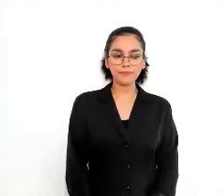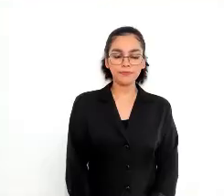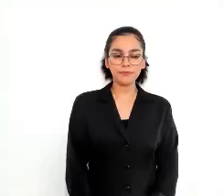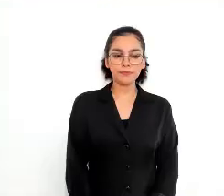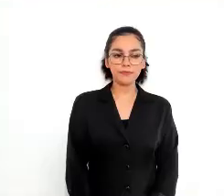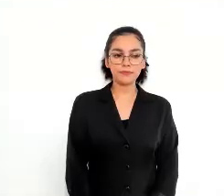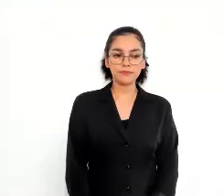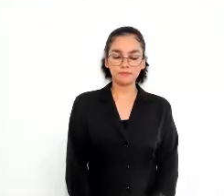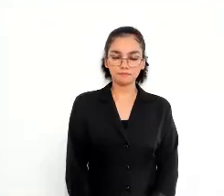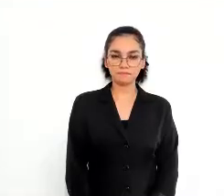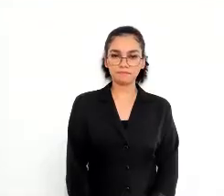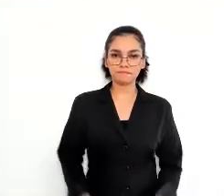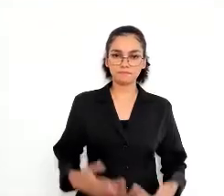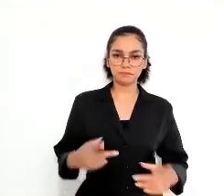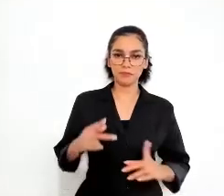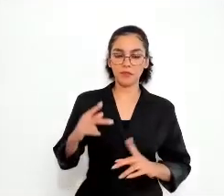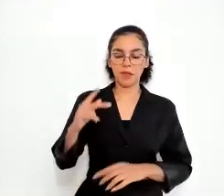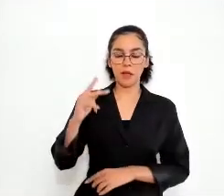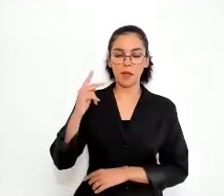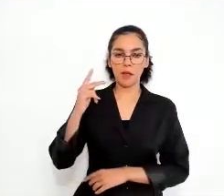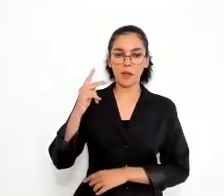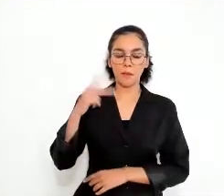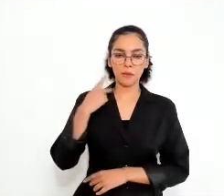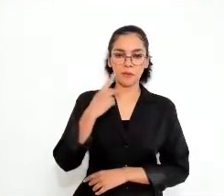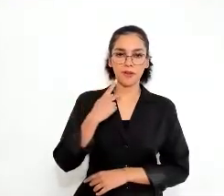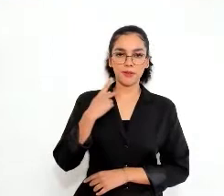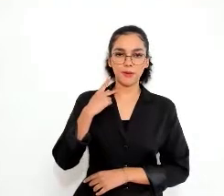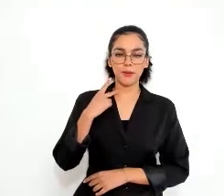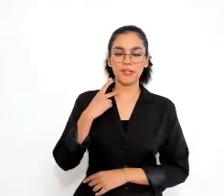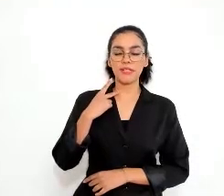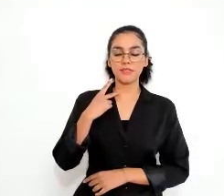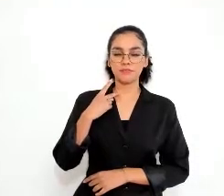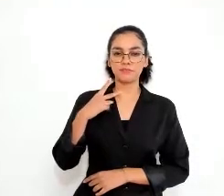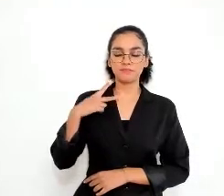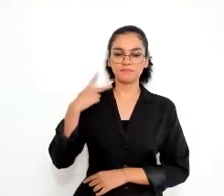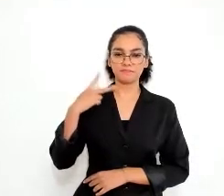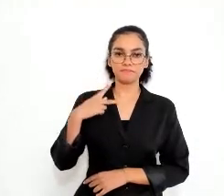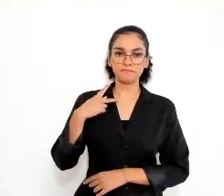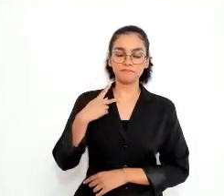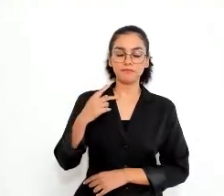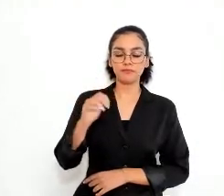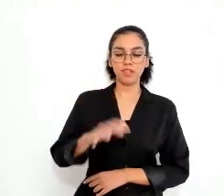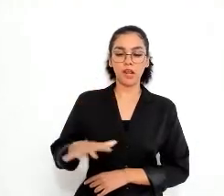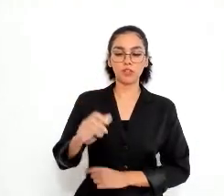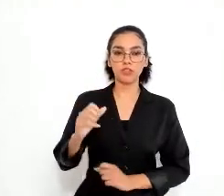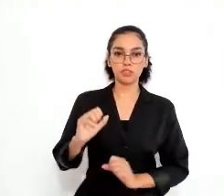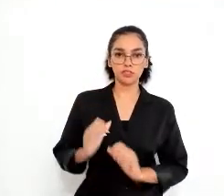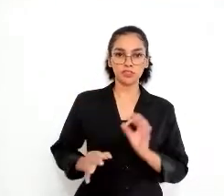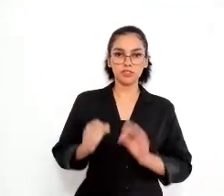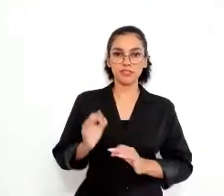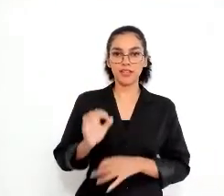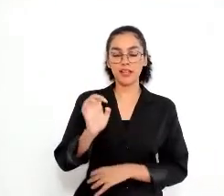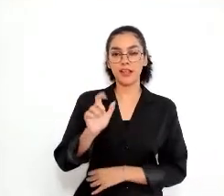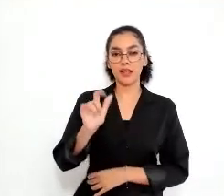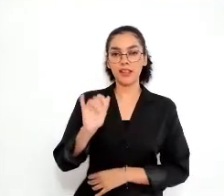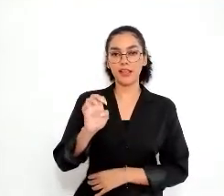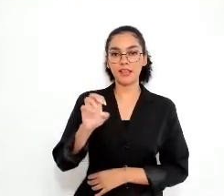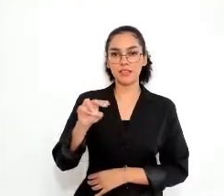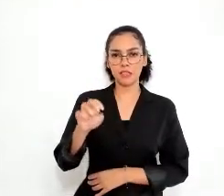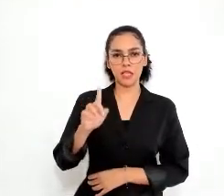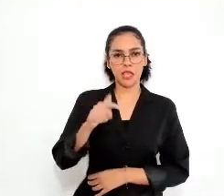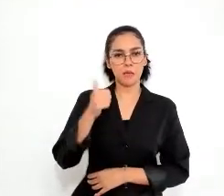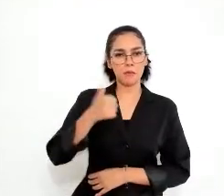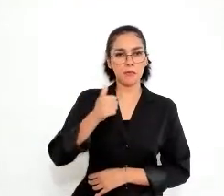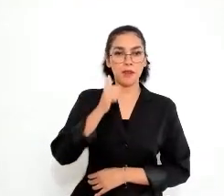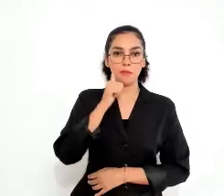A Procuradora-Geral de Justiça, Elaine Cardoso, é a primeira mulher a alcançar o mais alto posto